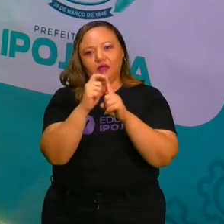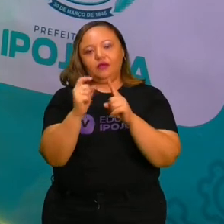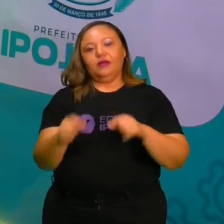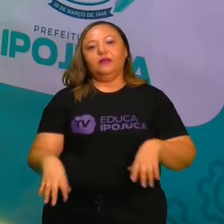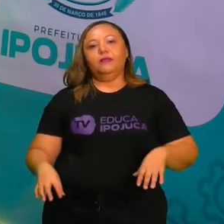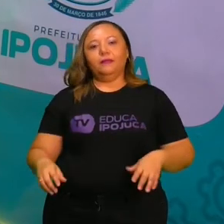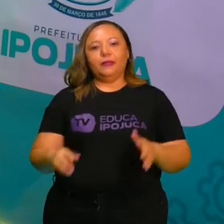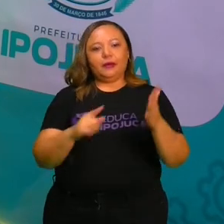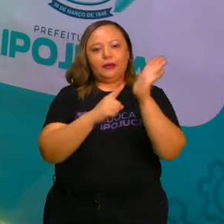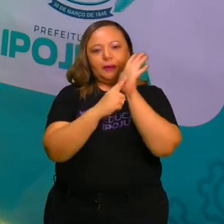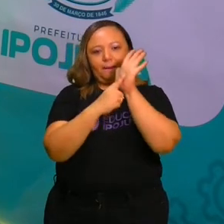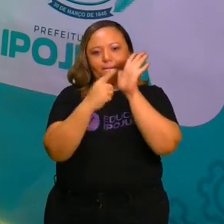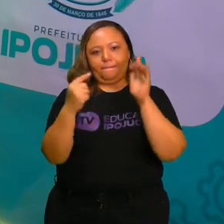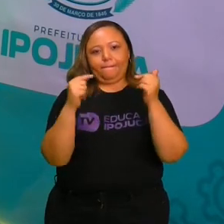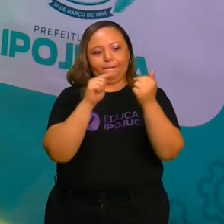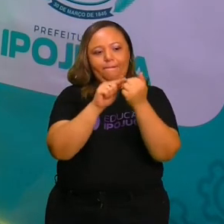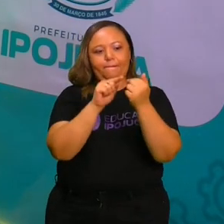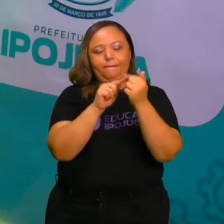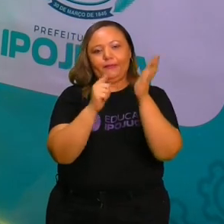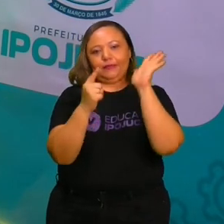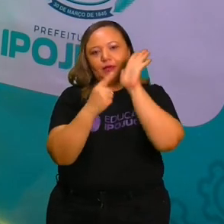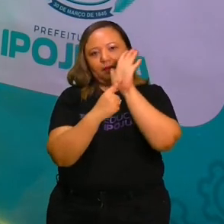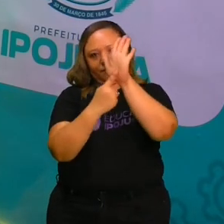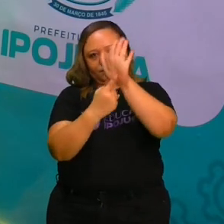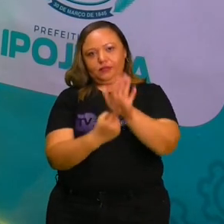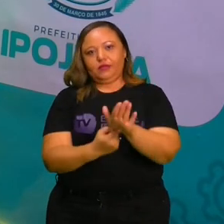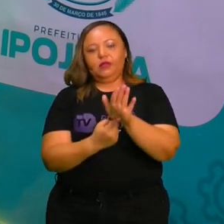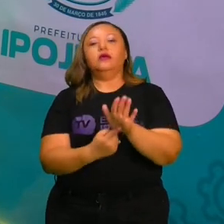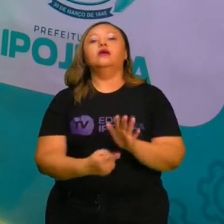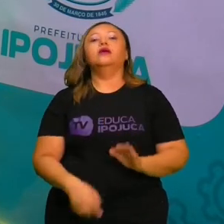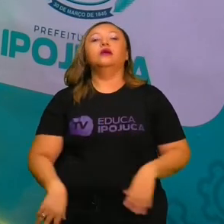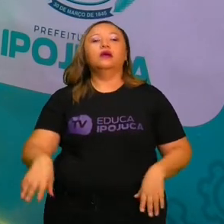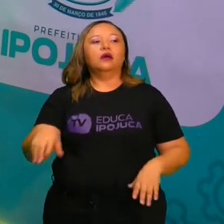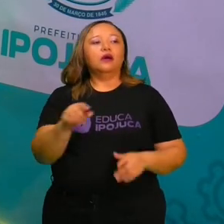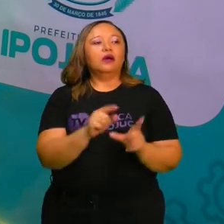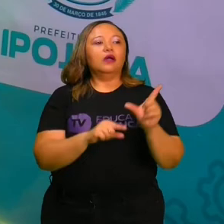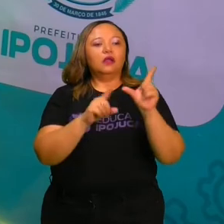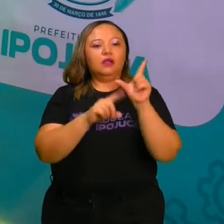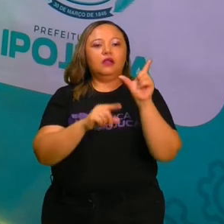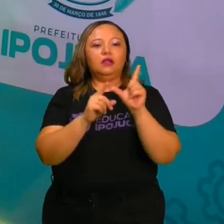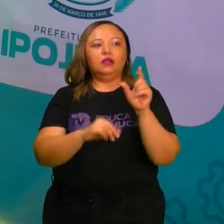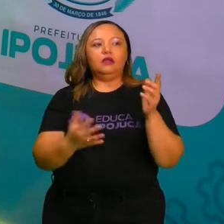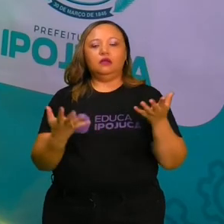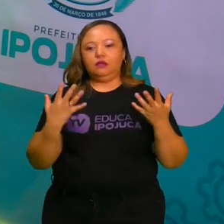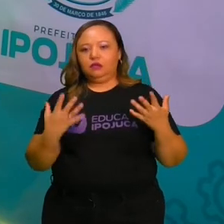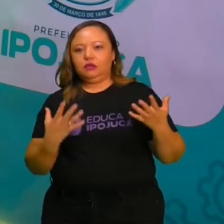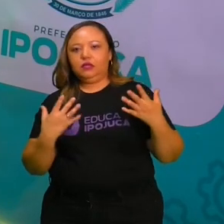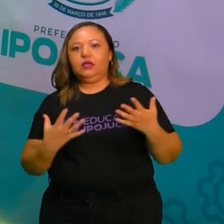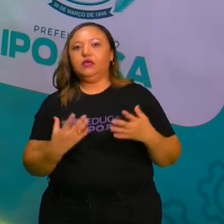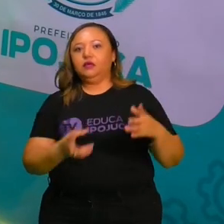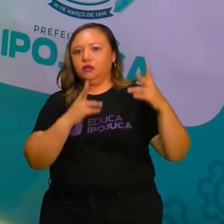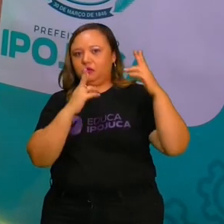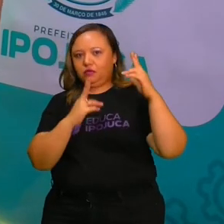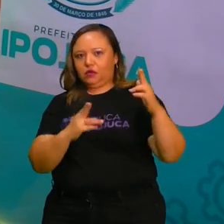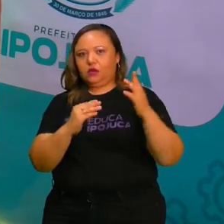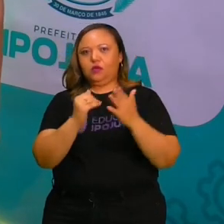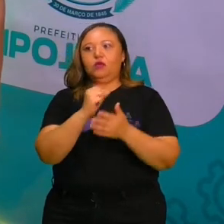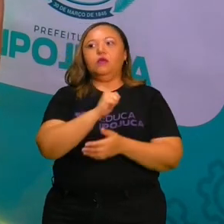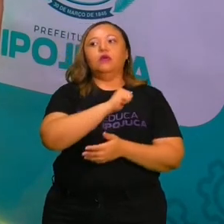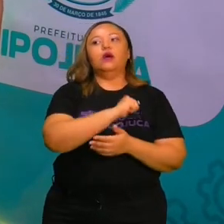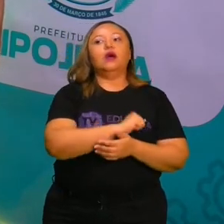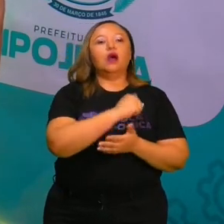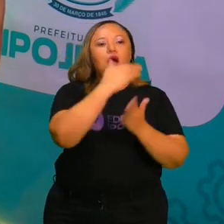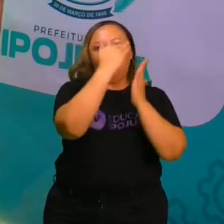que organizá-la conforme aparece na ordem alfabética, tá certo? Deu